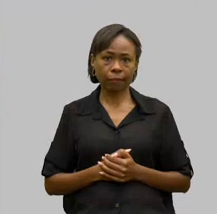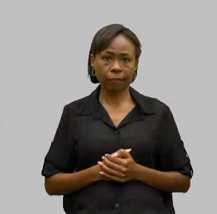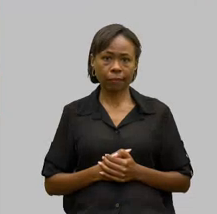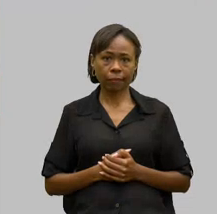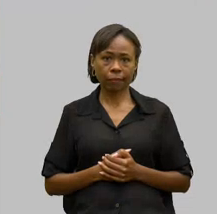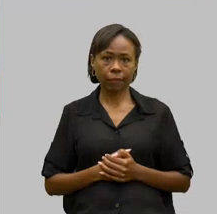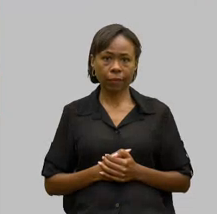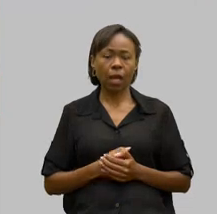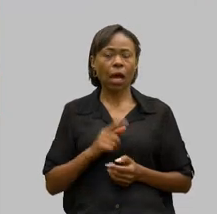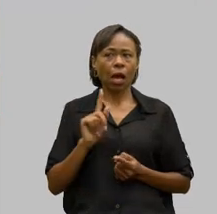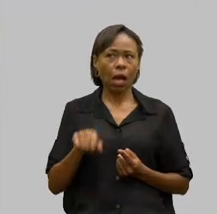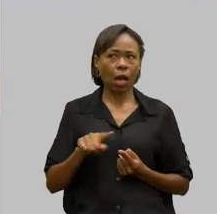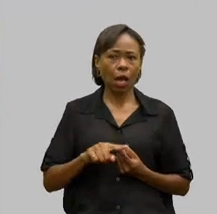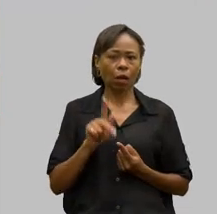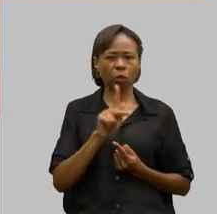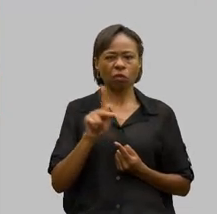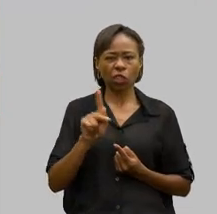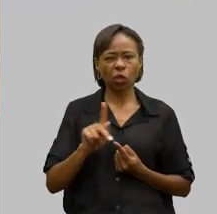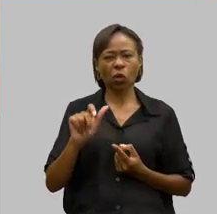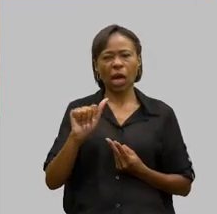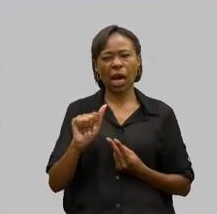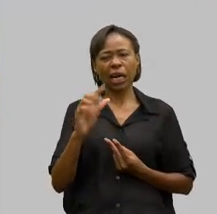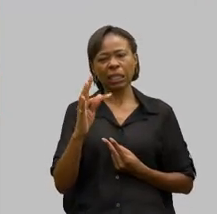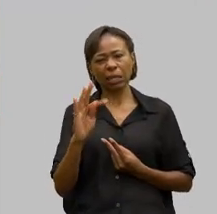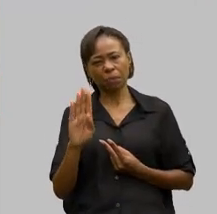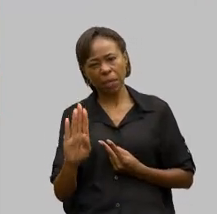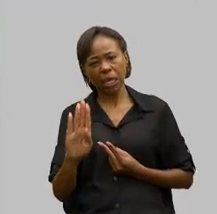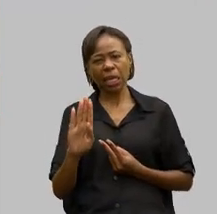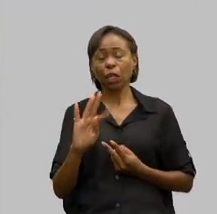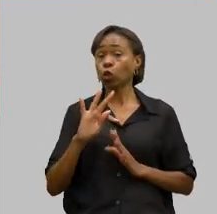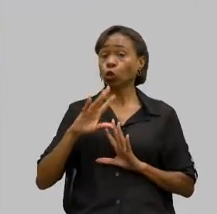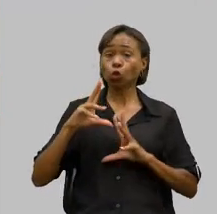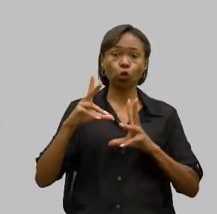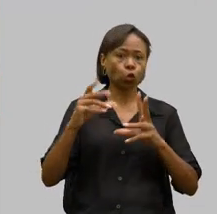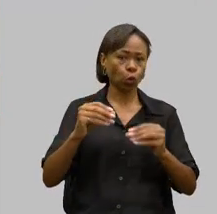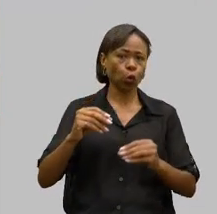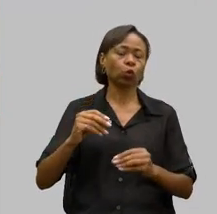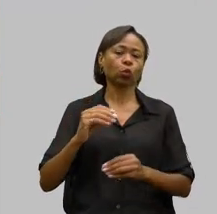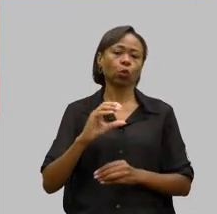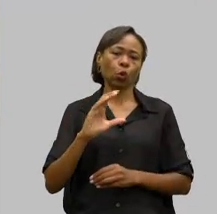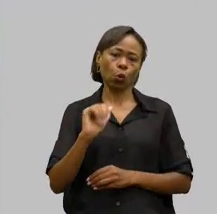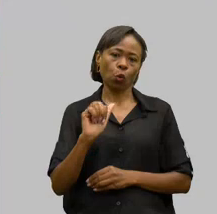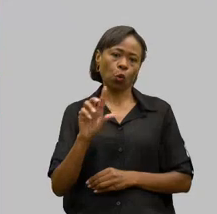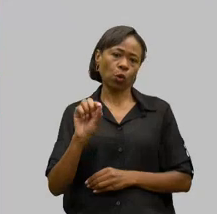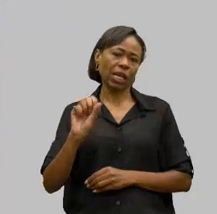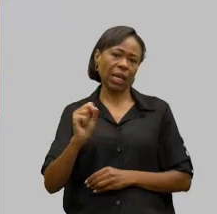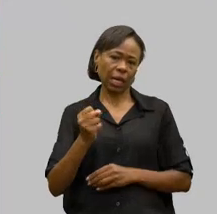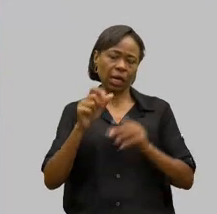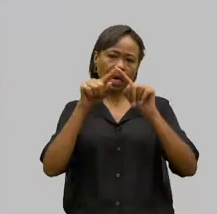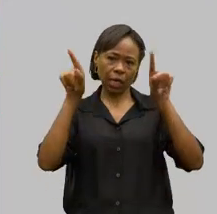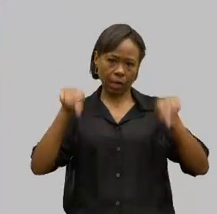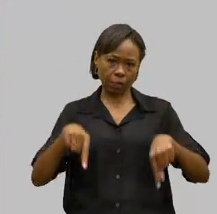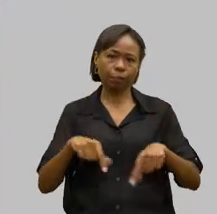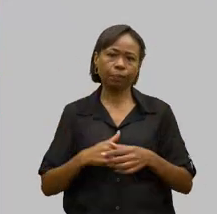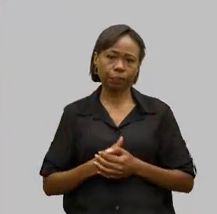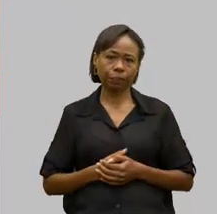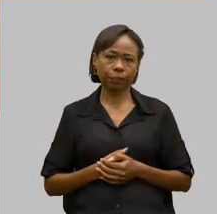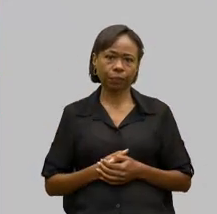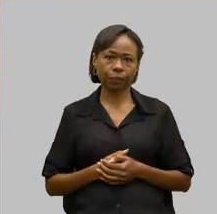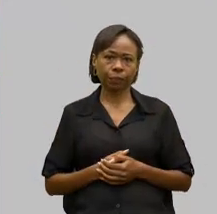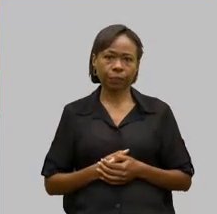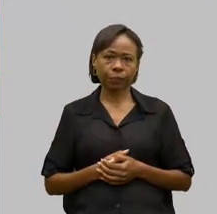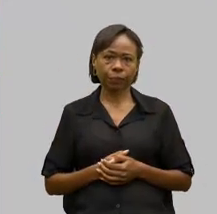Vai ser de professor, ATB, todos os cargos, igual esse que foi agora, exceto a SB, devido à sensibilidade que a gente sabe que é. Está bom?